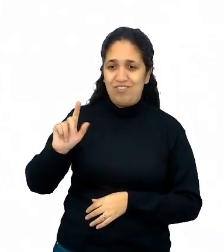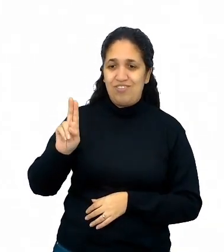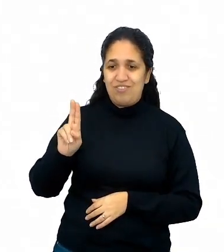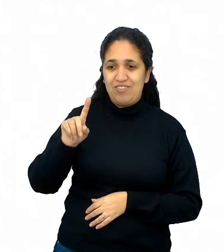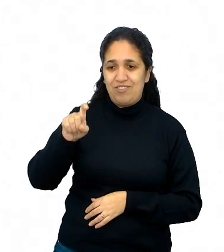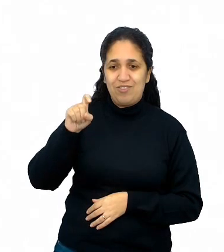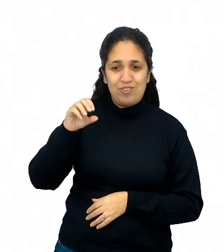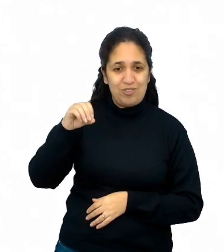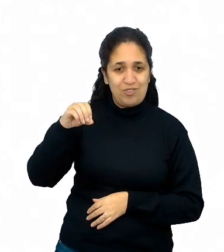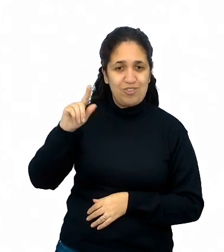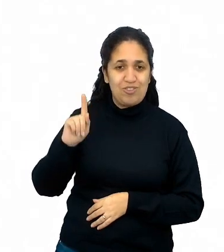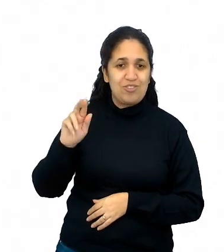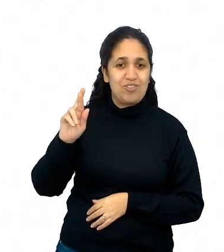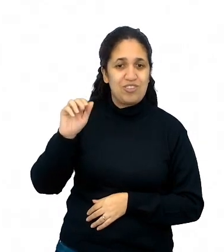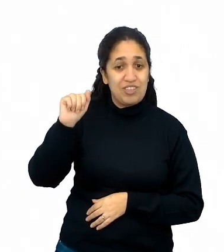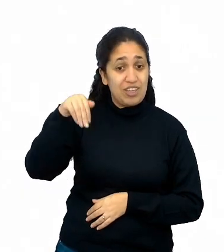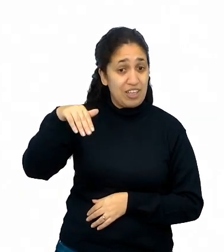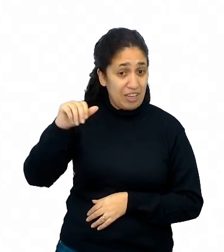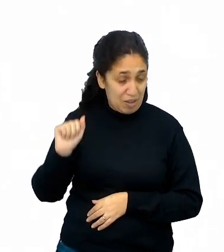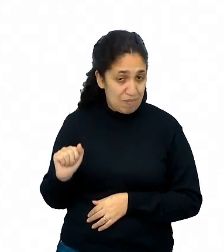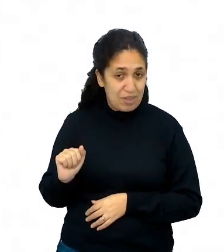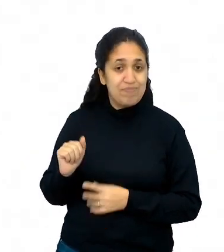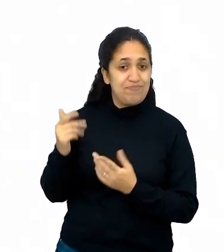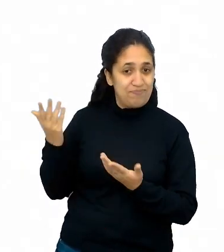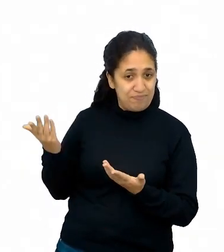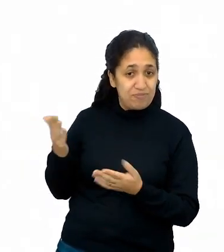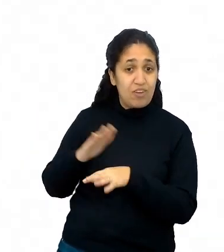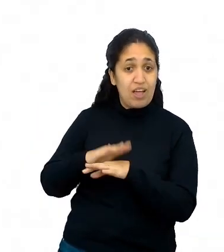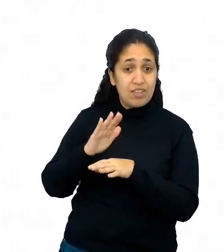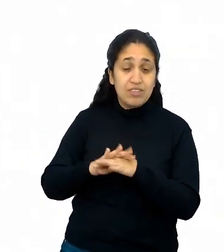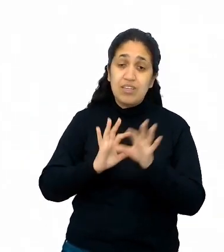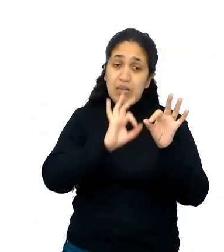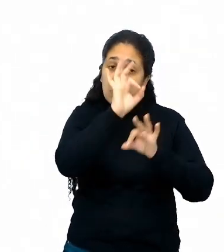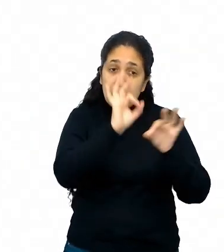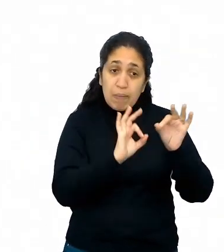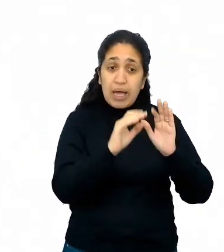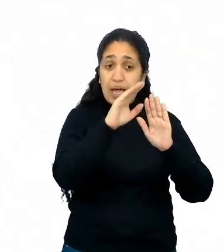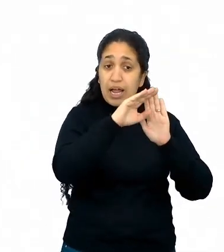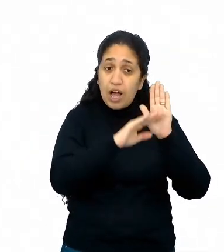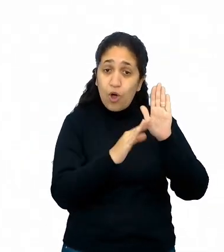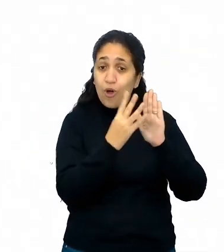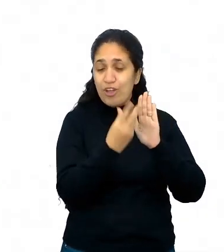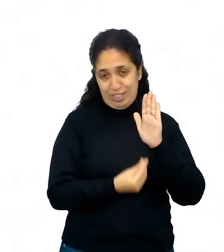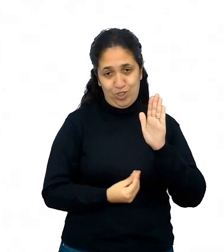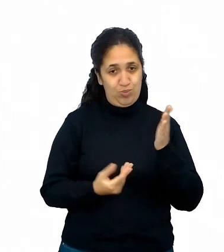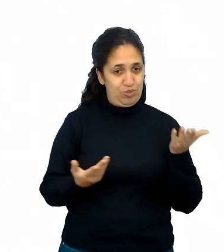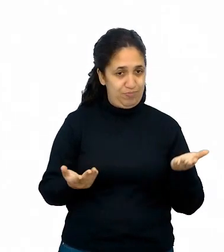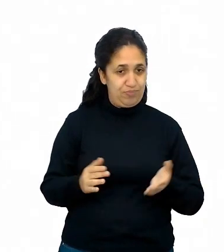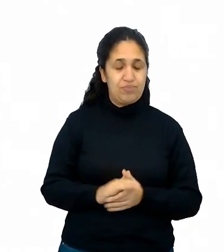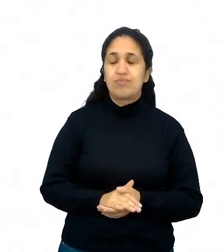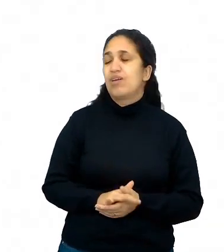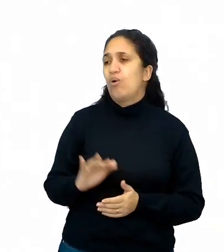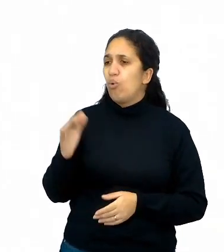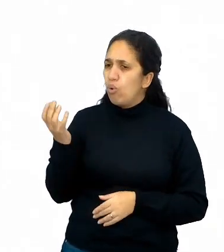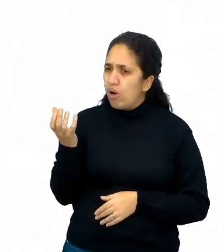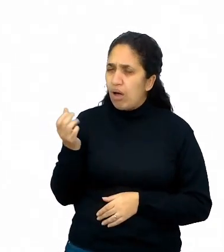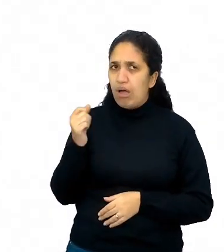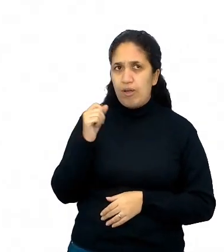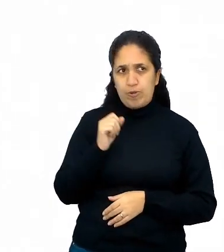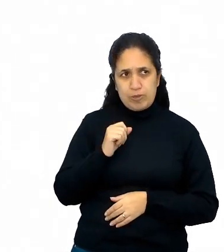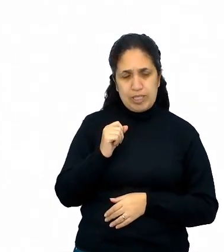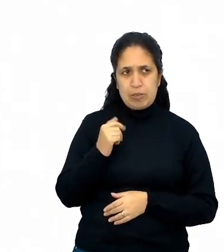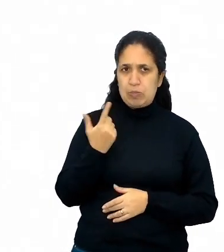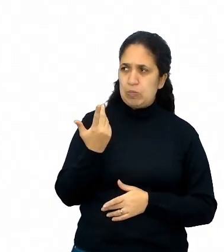indicados na elaboração de programa, construção de um algoritmo. Então, quando eu quero ter uma